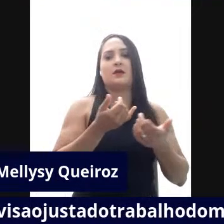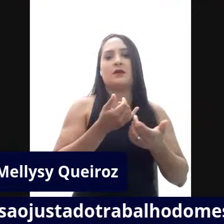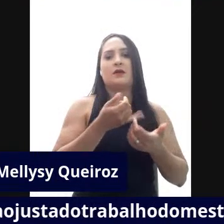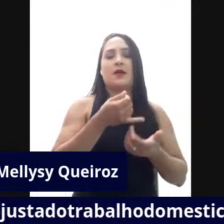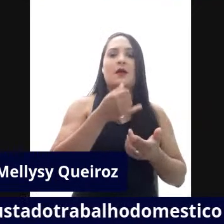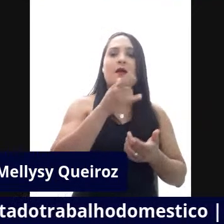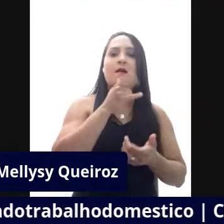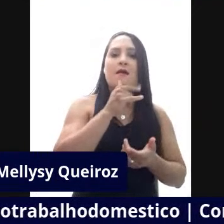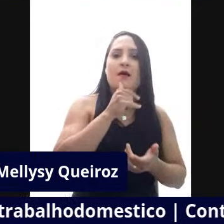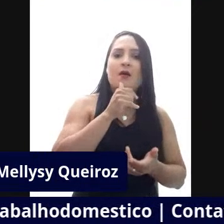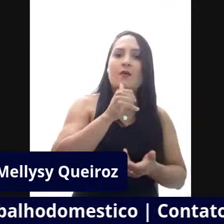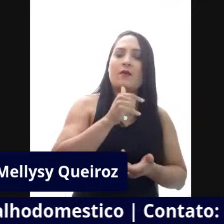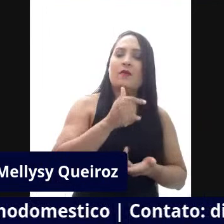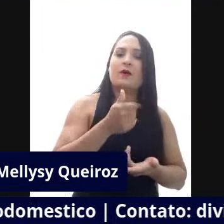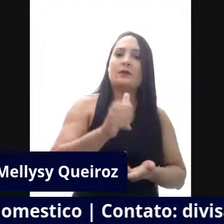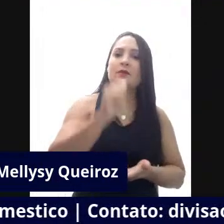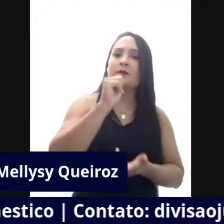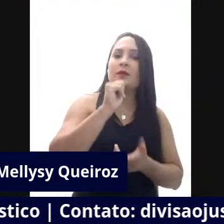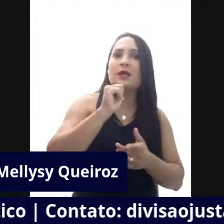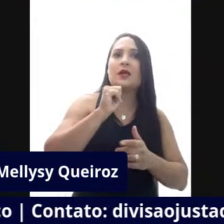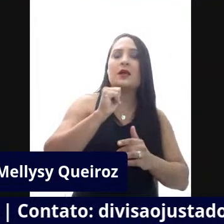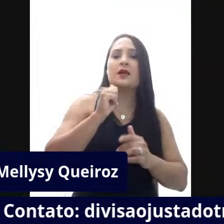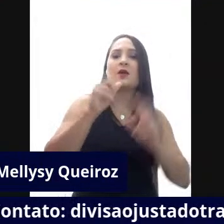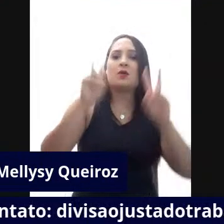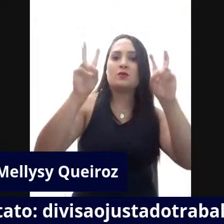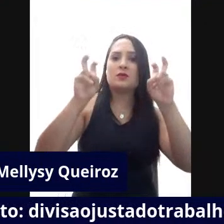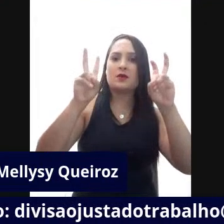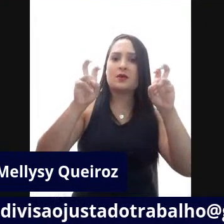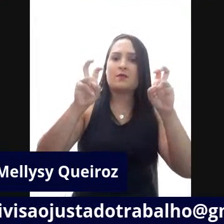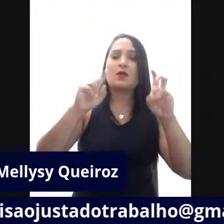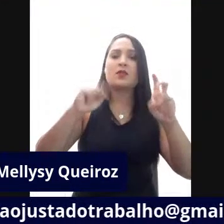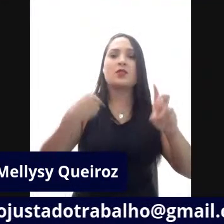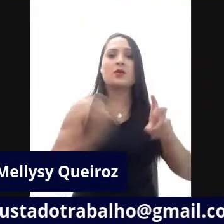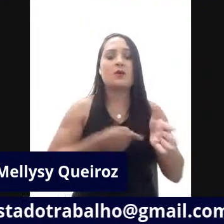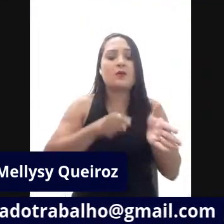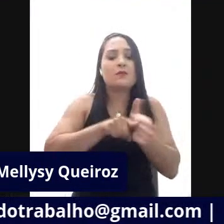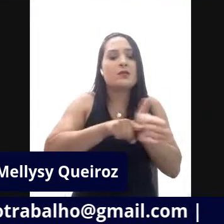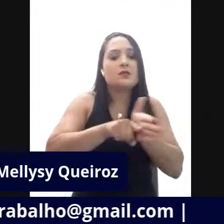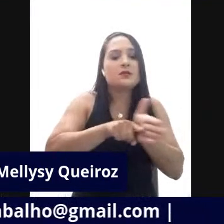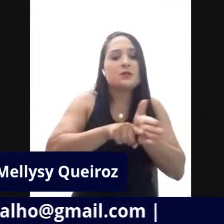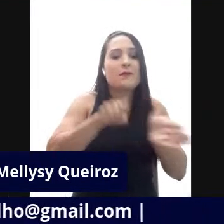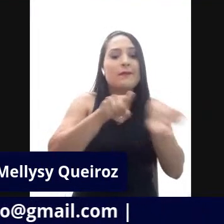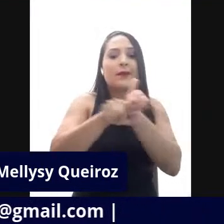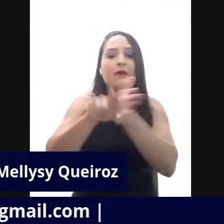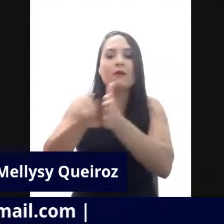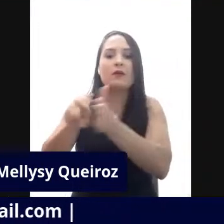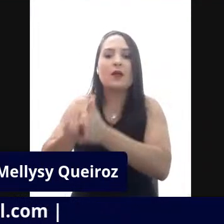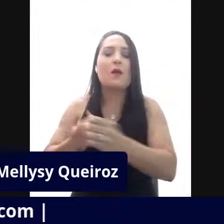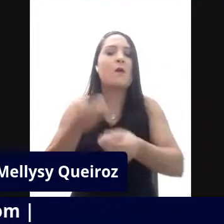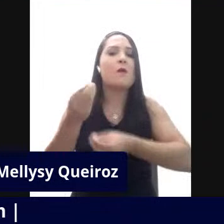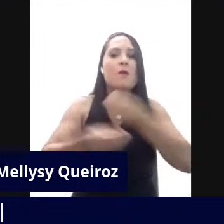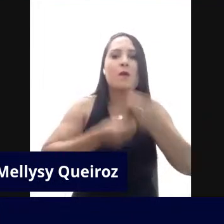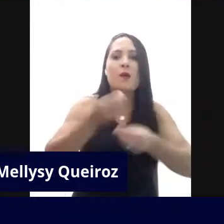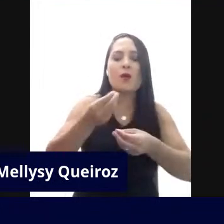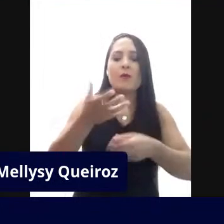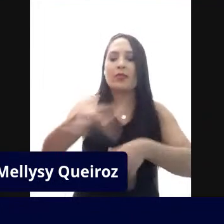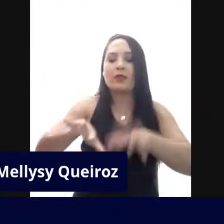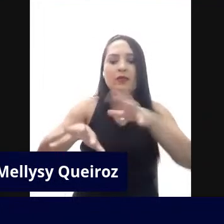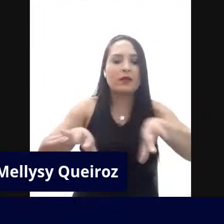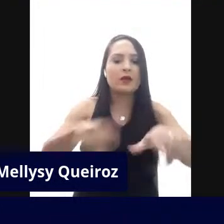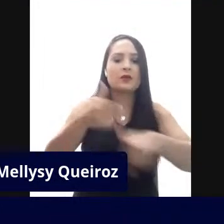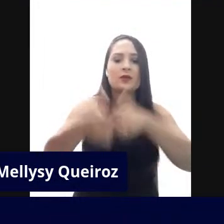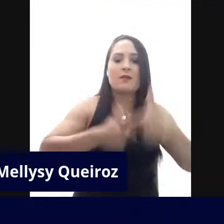no processo da pesquisa, a gente perguntava qual era a divisão desse trabalho e como era a participação dos